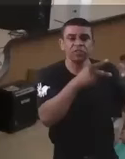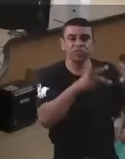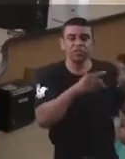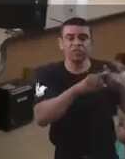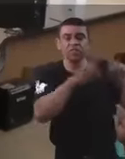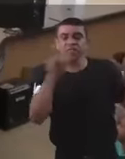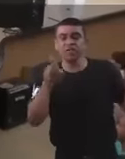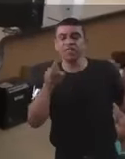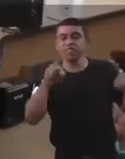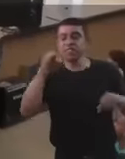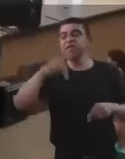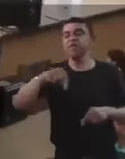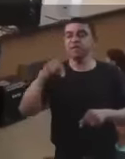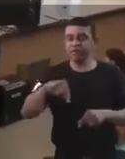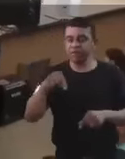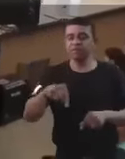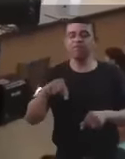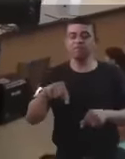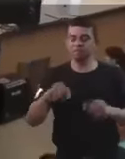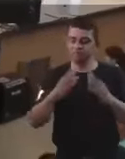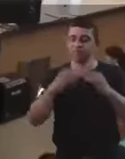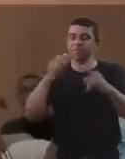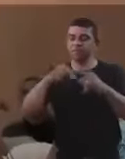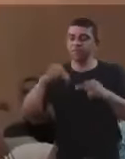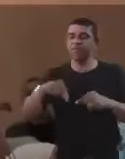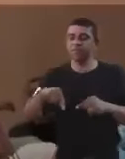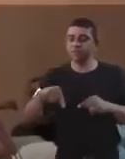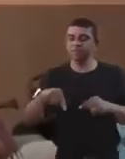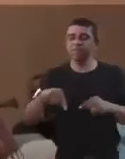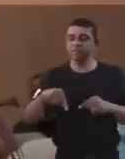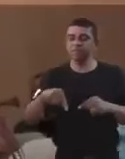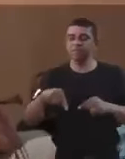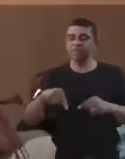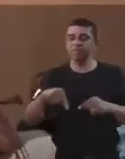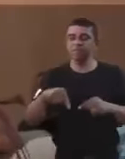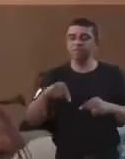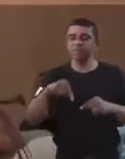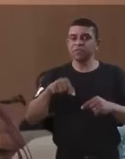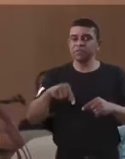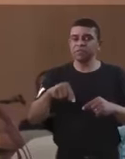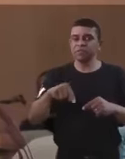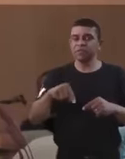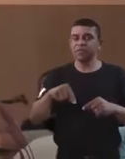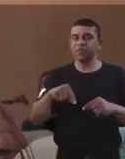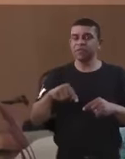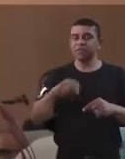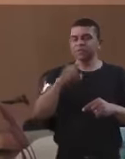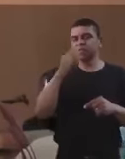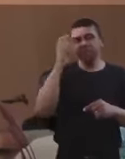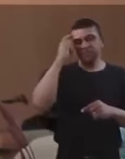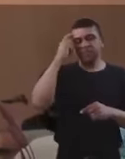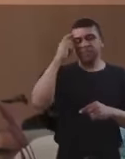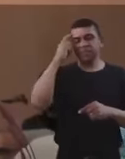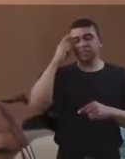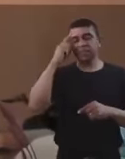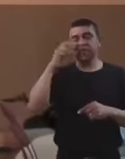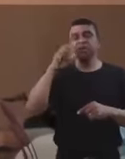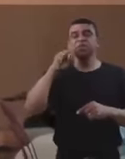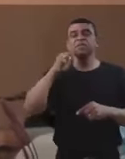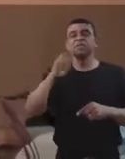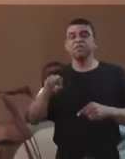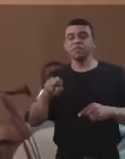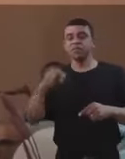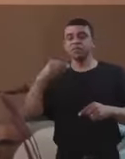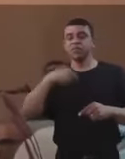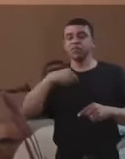dentro? O que adianta eu querer a proximidade dos que estão longe se não